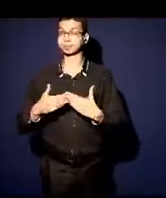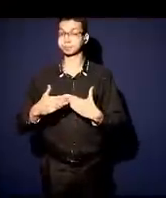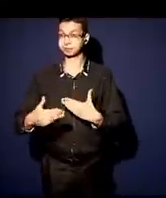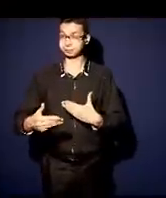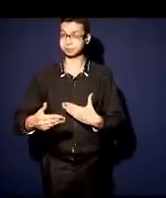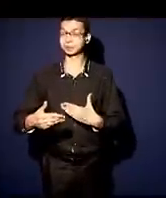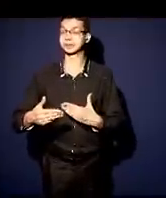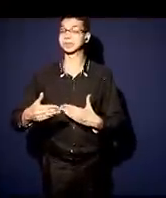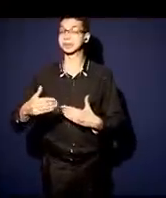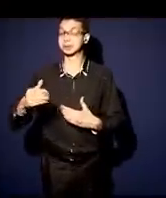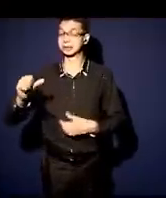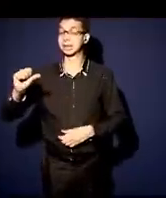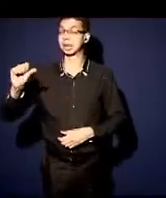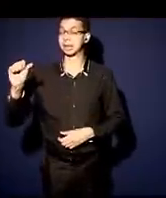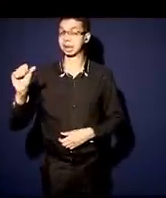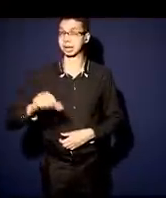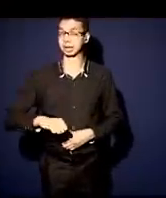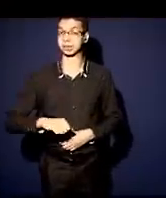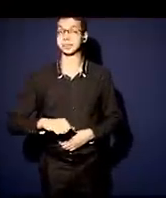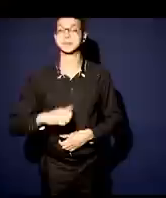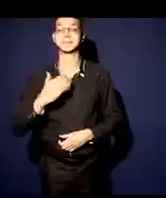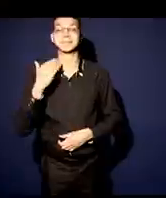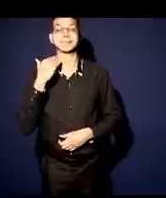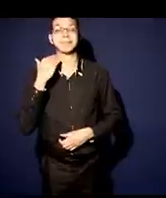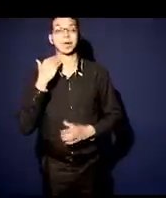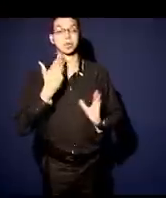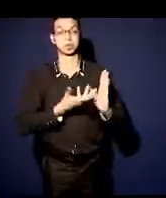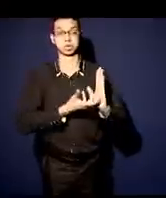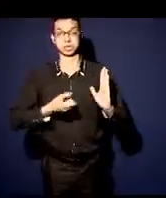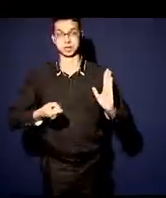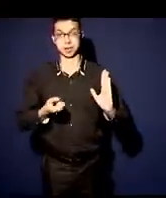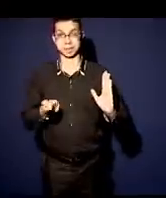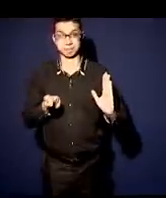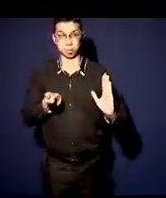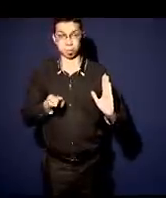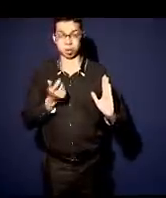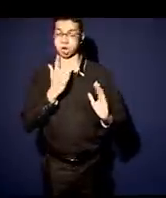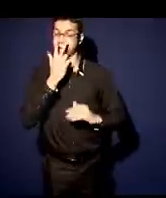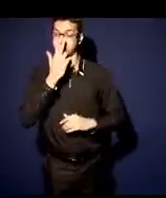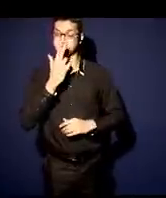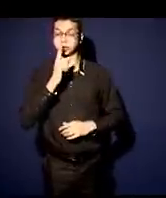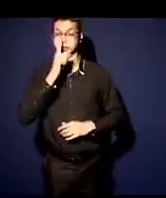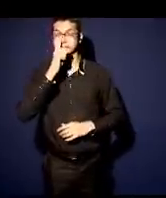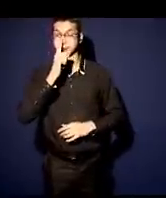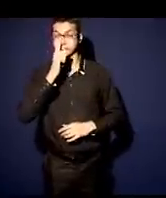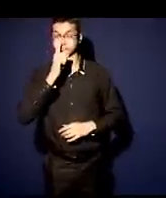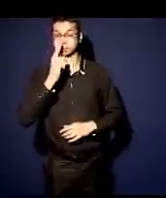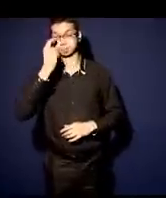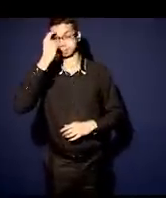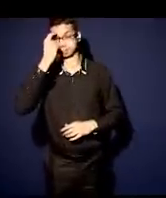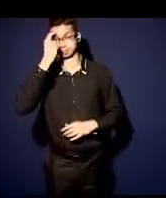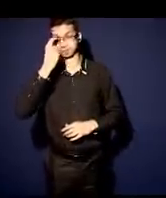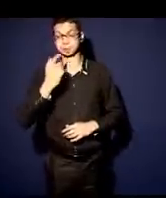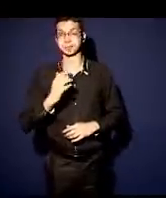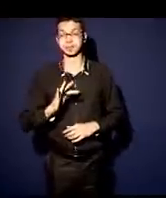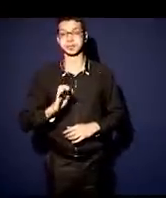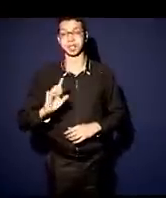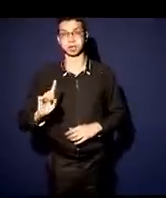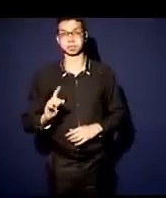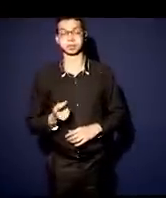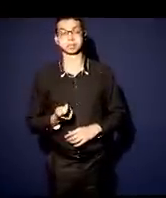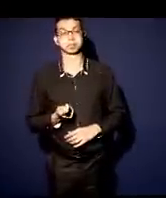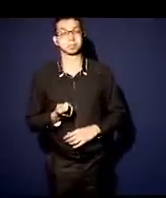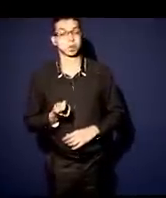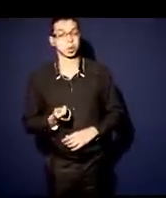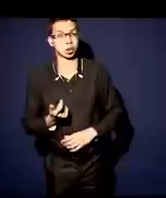dos bancos diminuir, eu acho que o Fed vai acabar com o QT ou vai diminuir o ritmo. Então, só para deixar esse